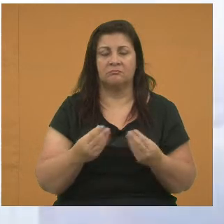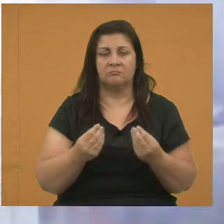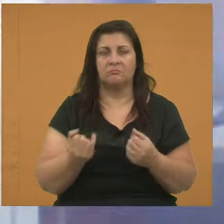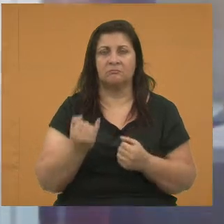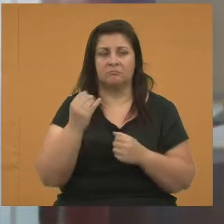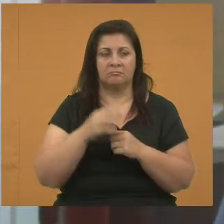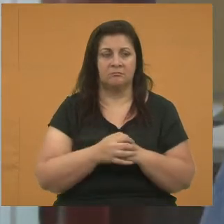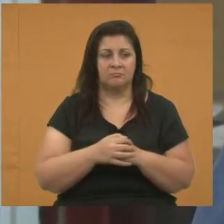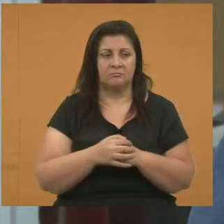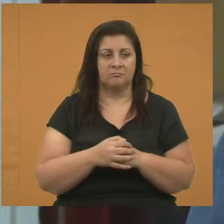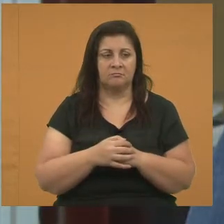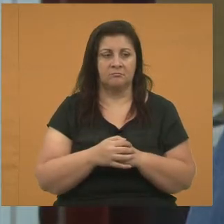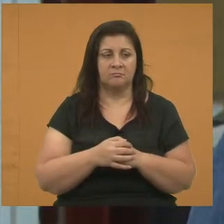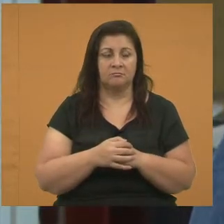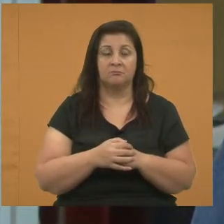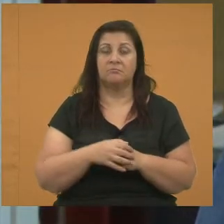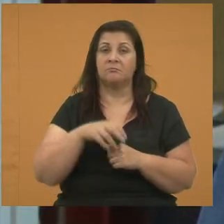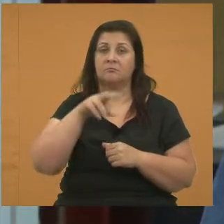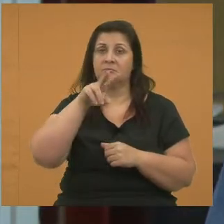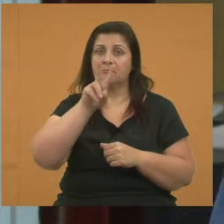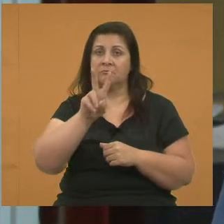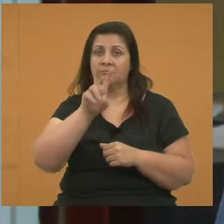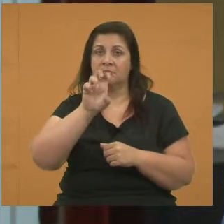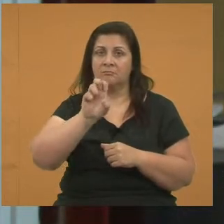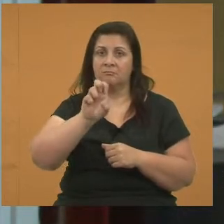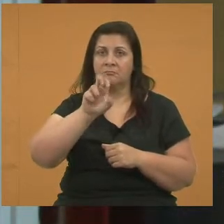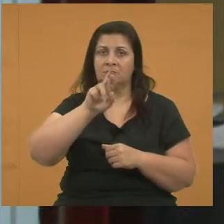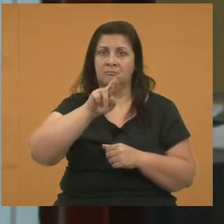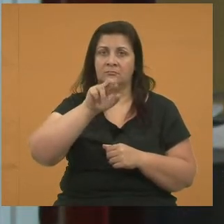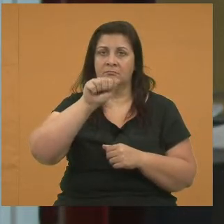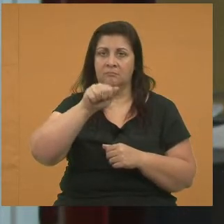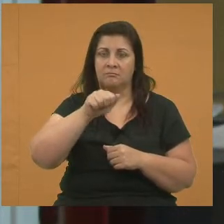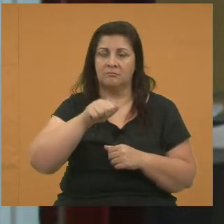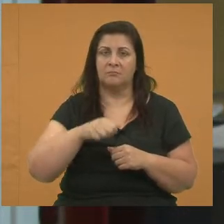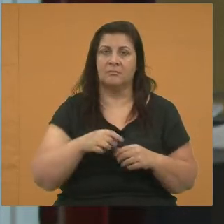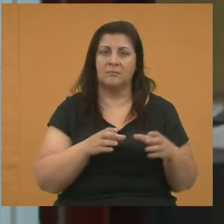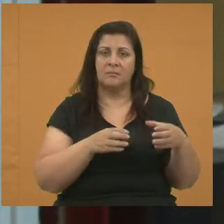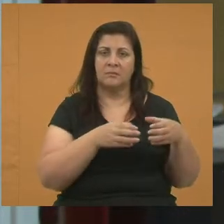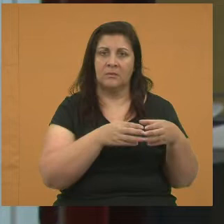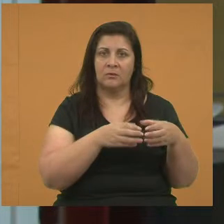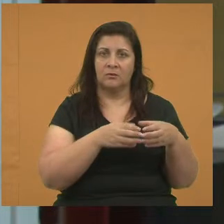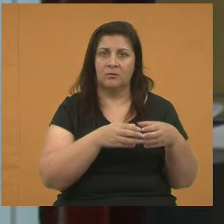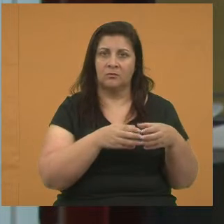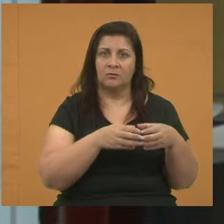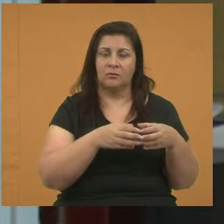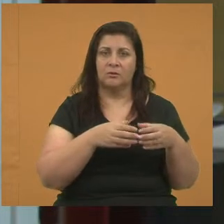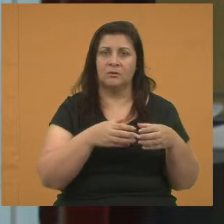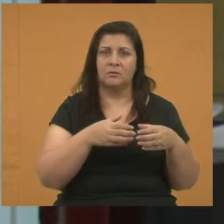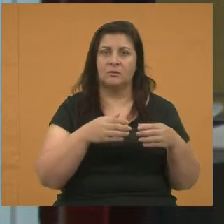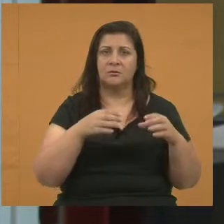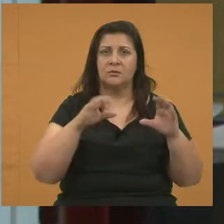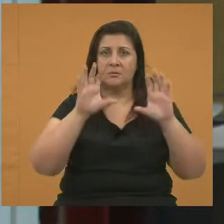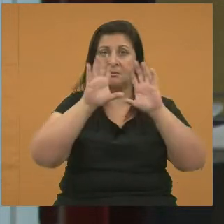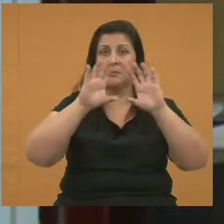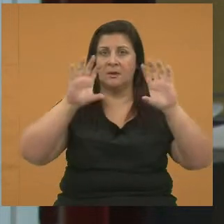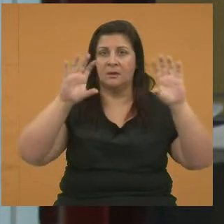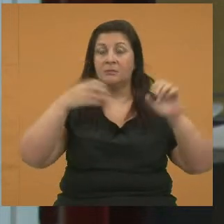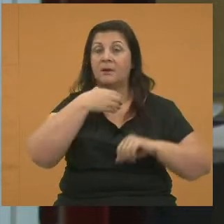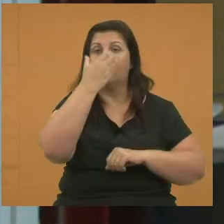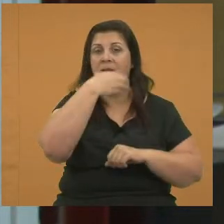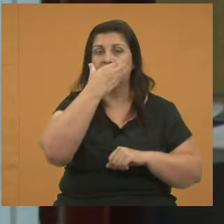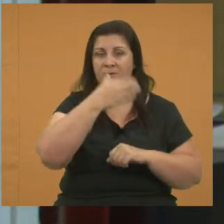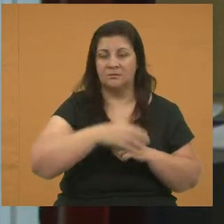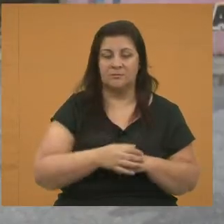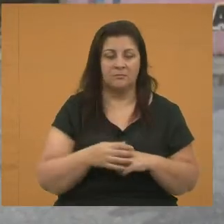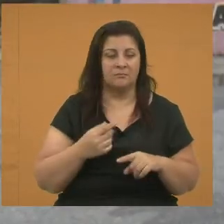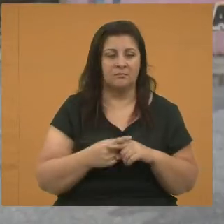Eu indiquei a Vera, do Mercadinho Vera, lá do Jardim Paraíso, porque acompanho a trajetória de